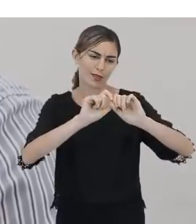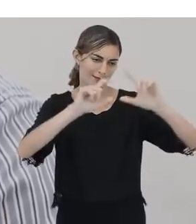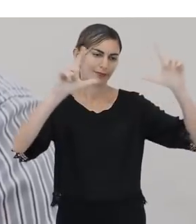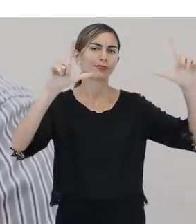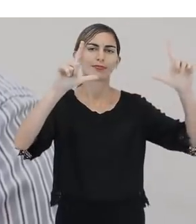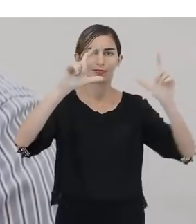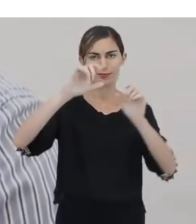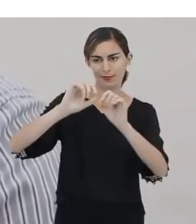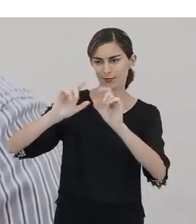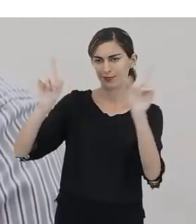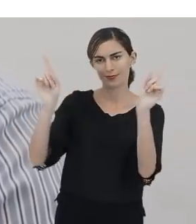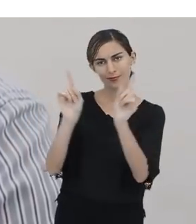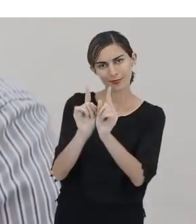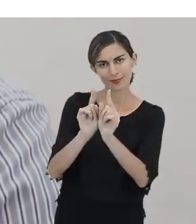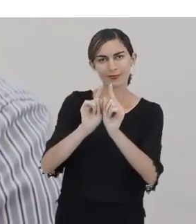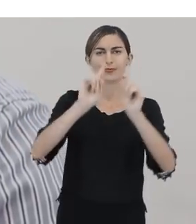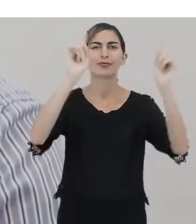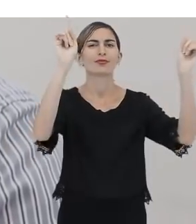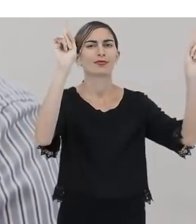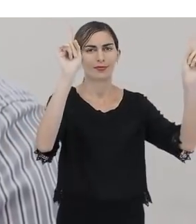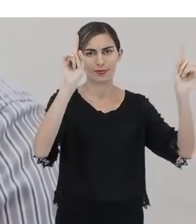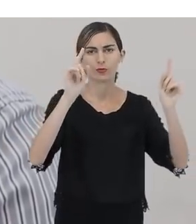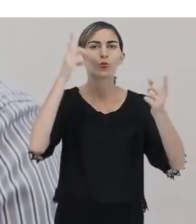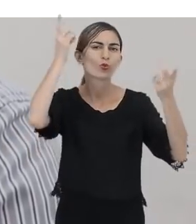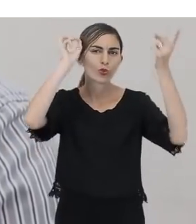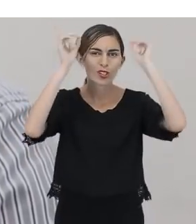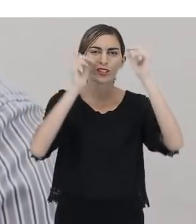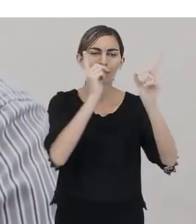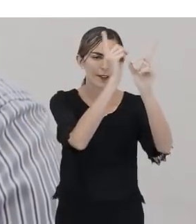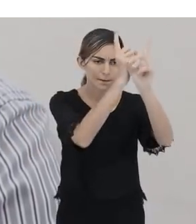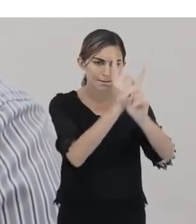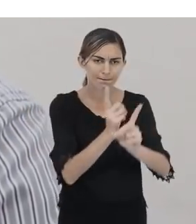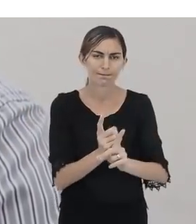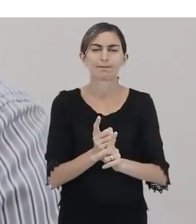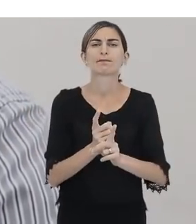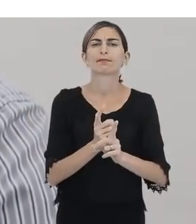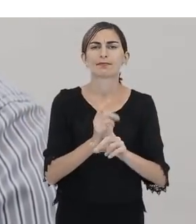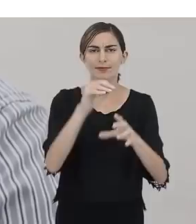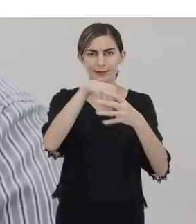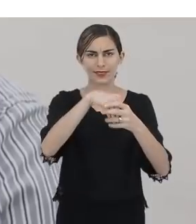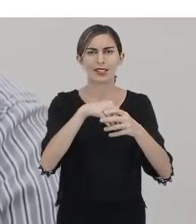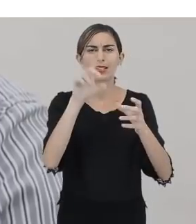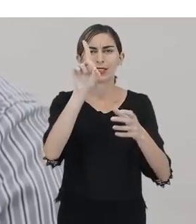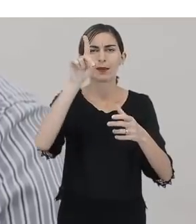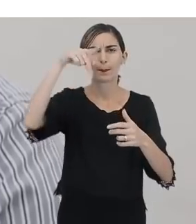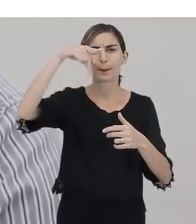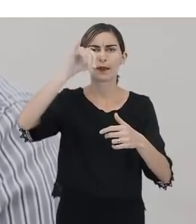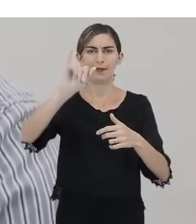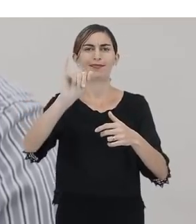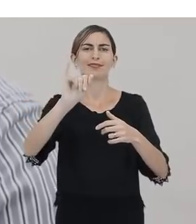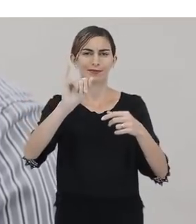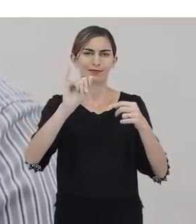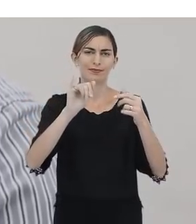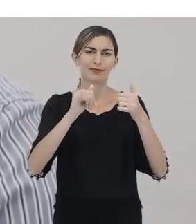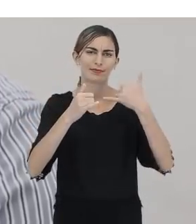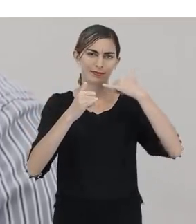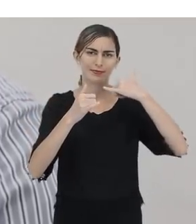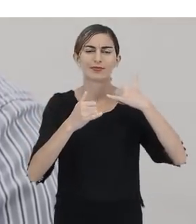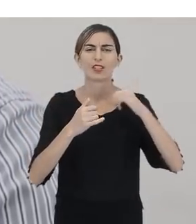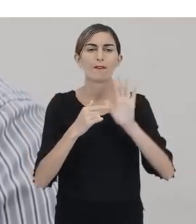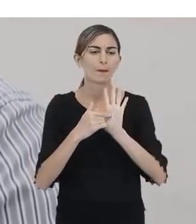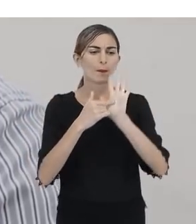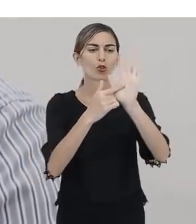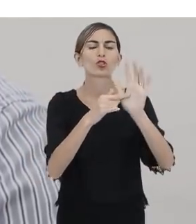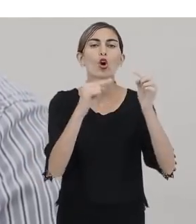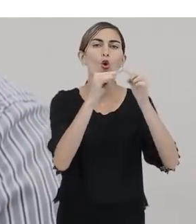da imagem, certo? Mas o Android vai detectar a quantidade de DPI do dispositivo e vai pegar a imagem adequada para ser